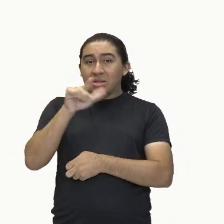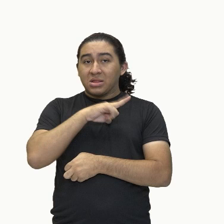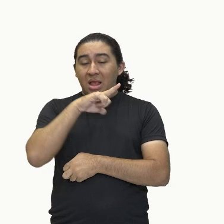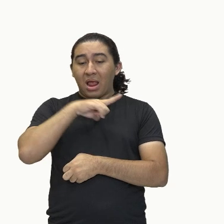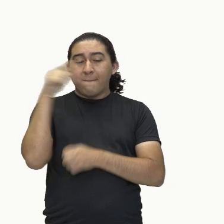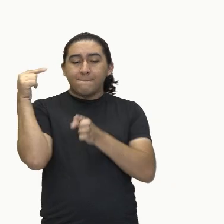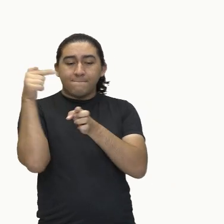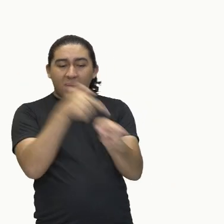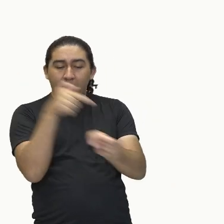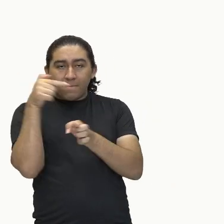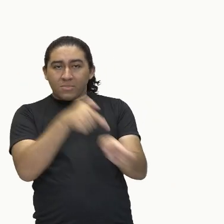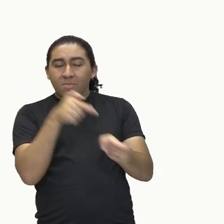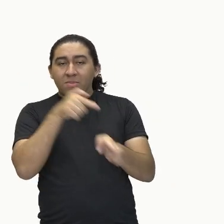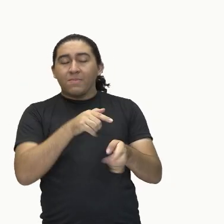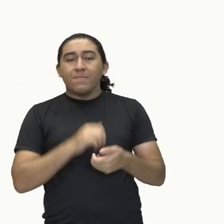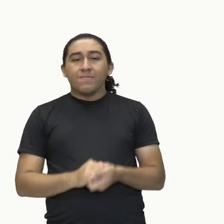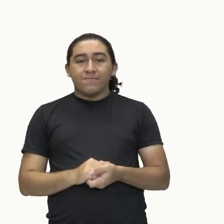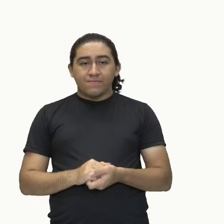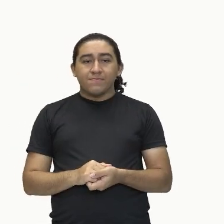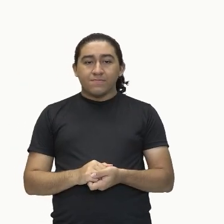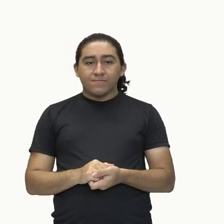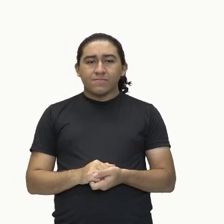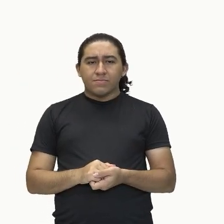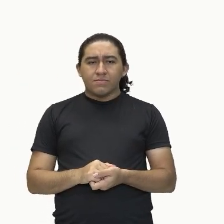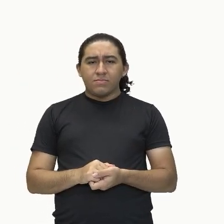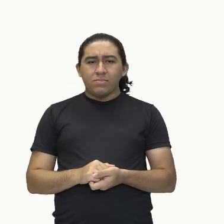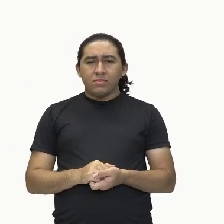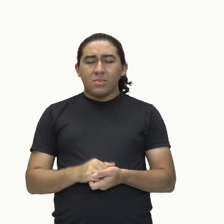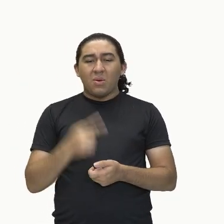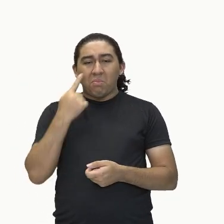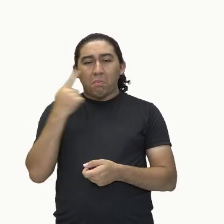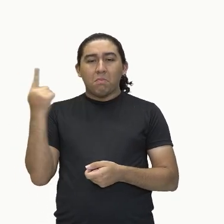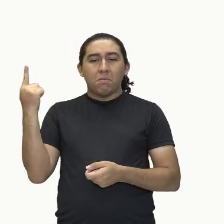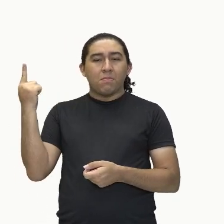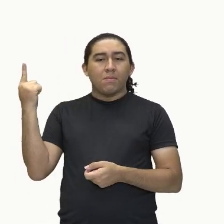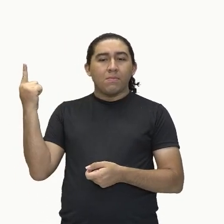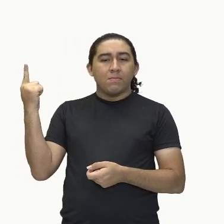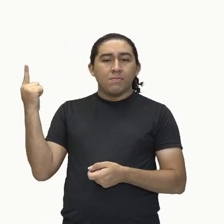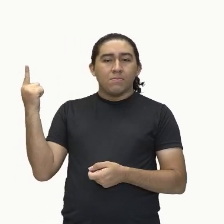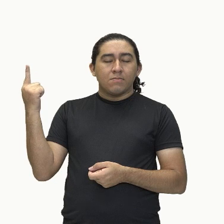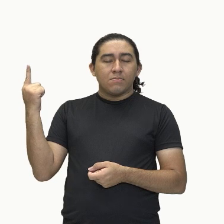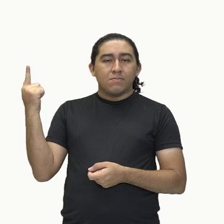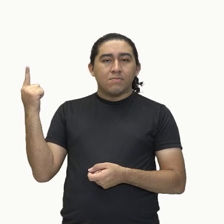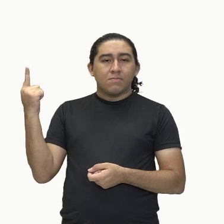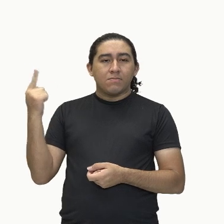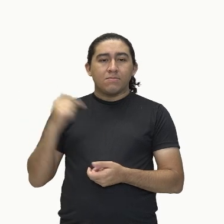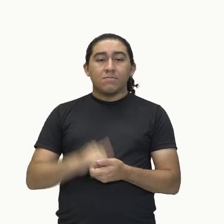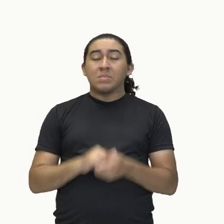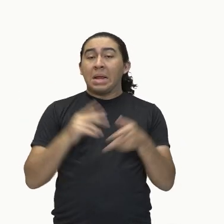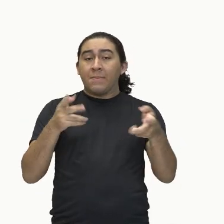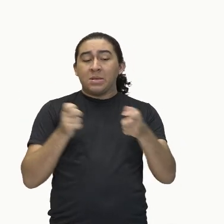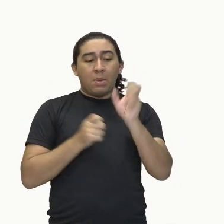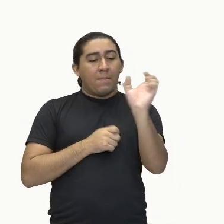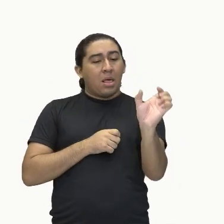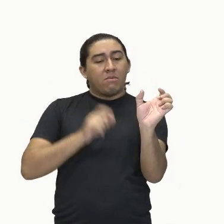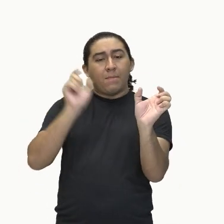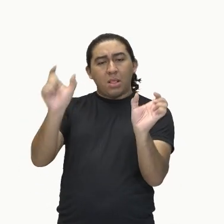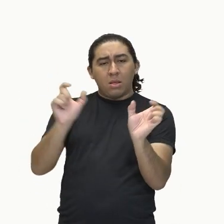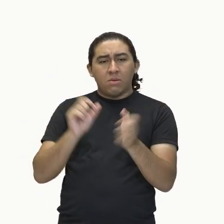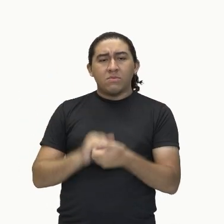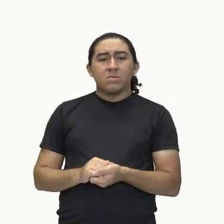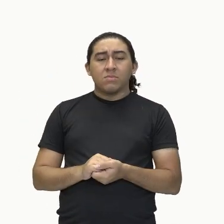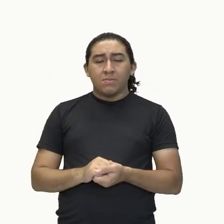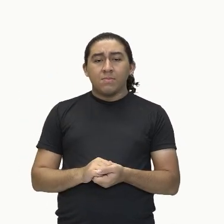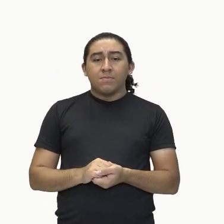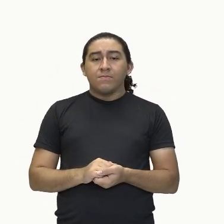E observem, homem curva, homem nádegas, certo? Percebam, sempre cauteloso, pouco